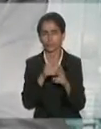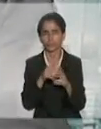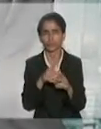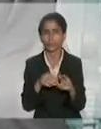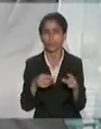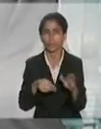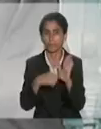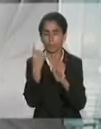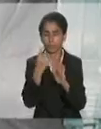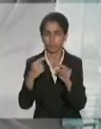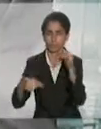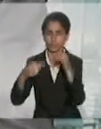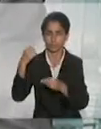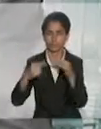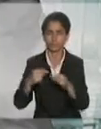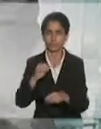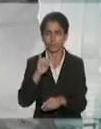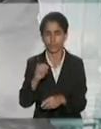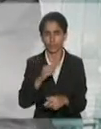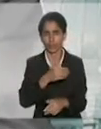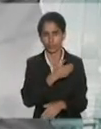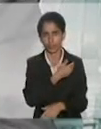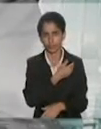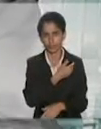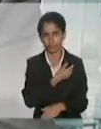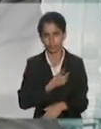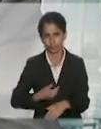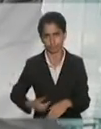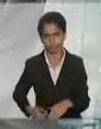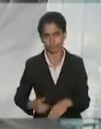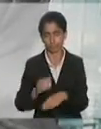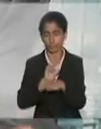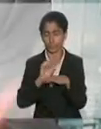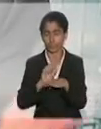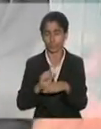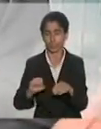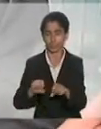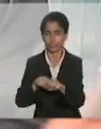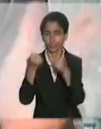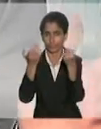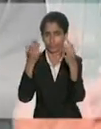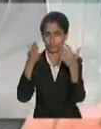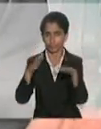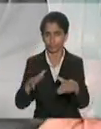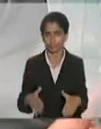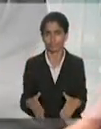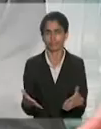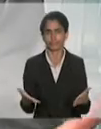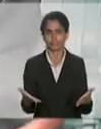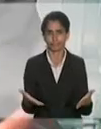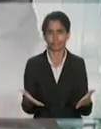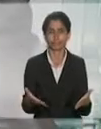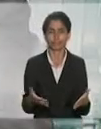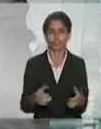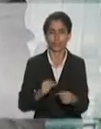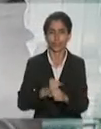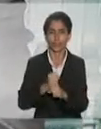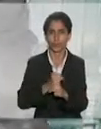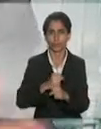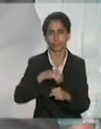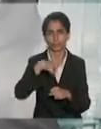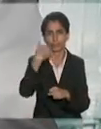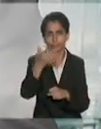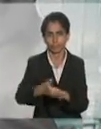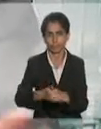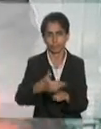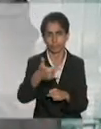questão política. Se o Estado está quebrado, isto é, vai virar